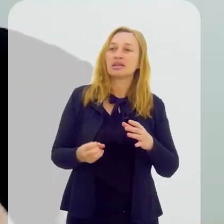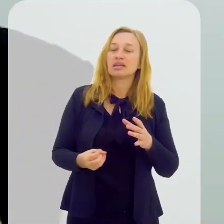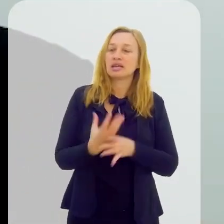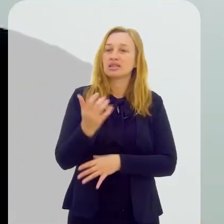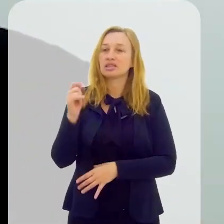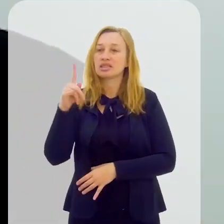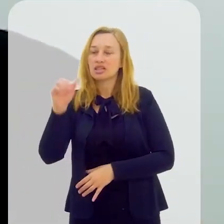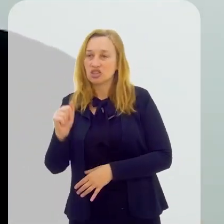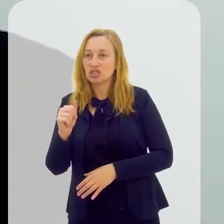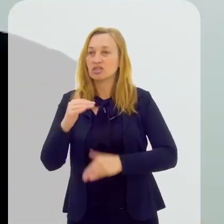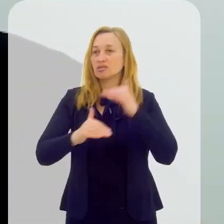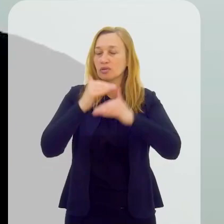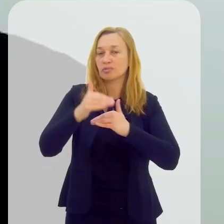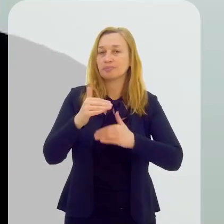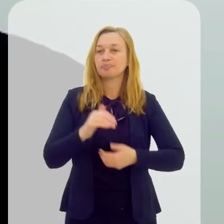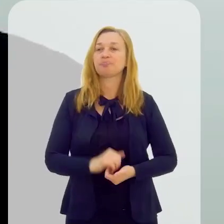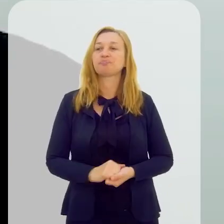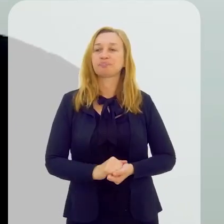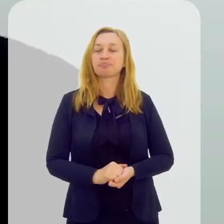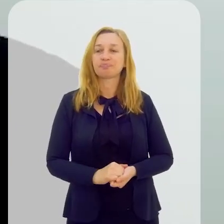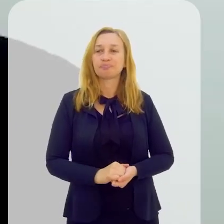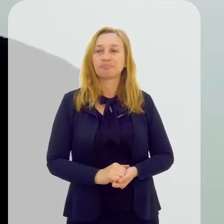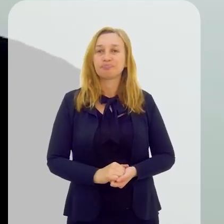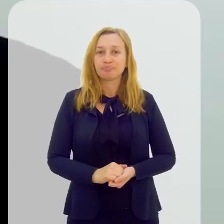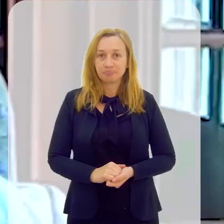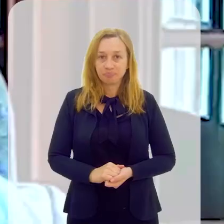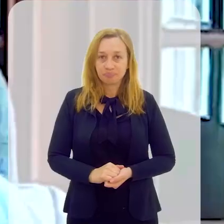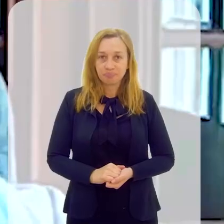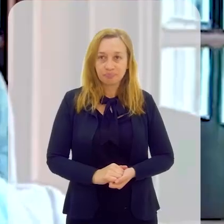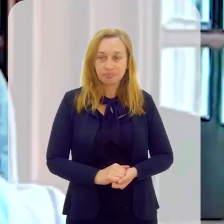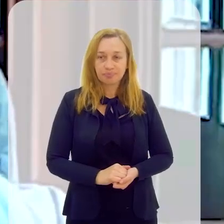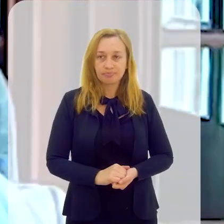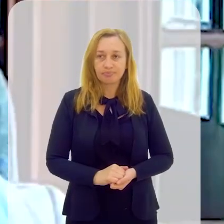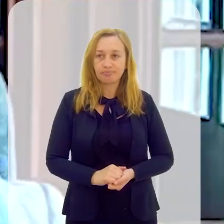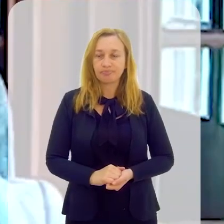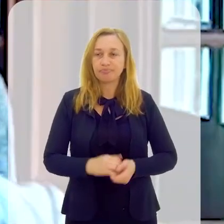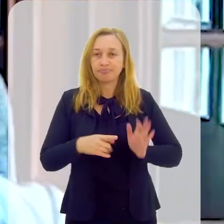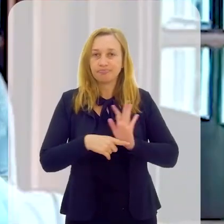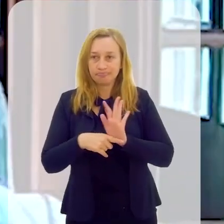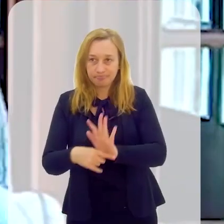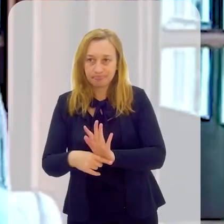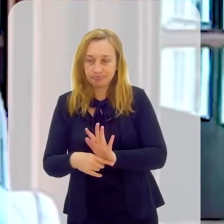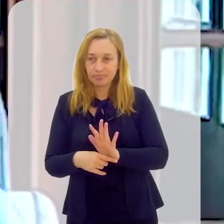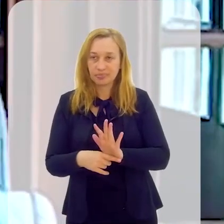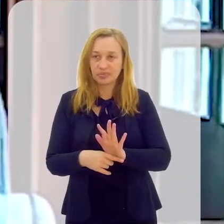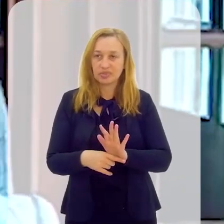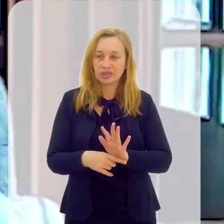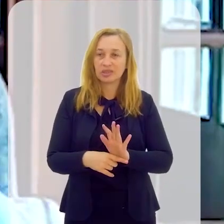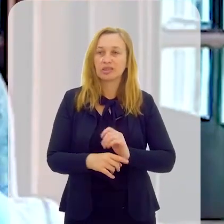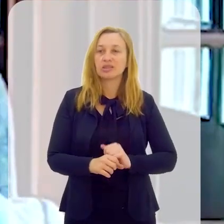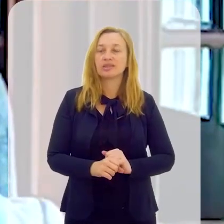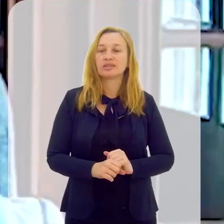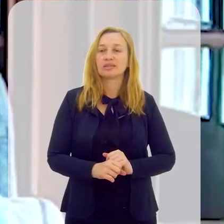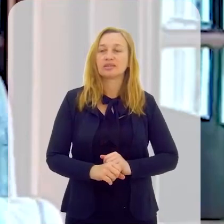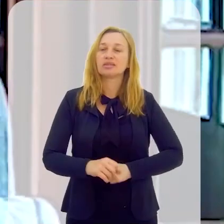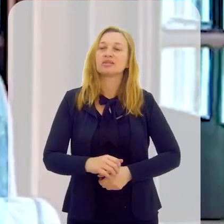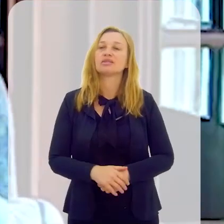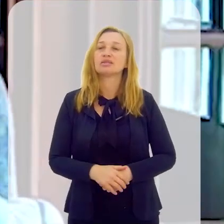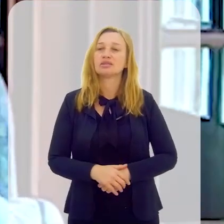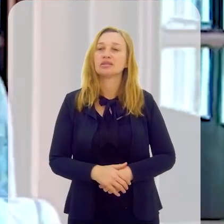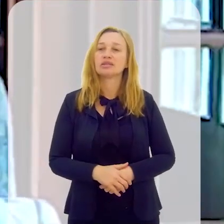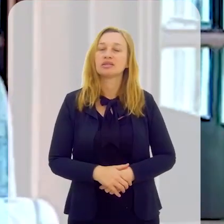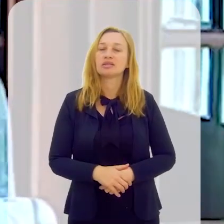desenho, né, e na realização dessa agenda de desenvolvimento? Nós temos feito... Bom, existe isso, essa contribuição está na